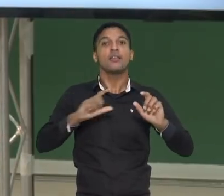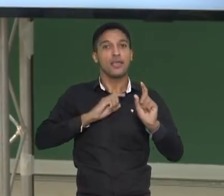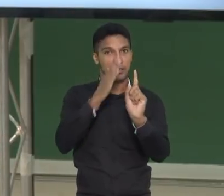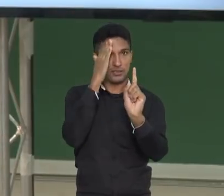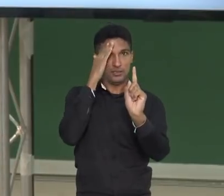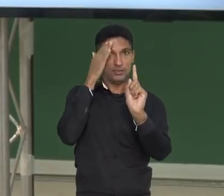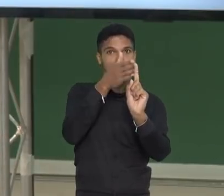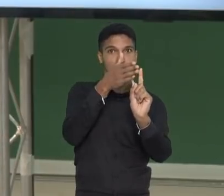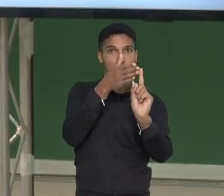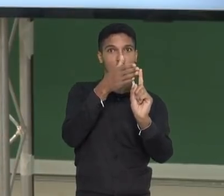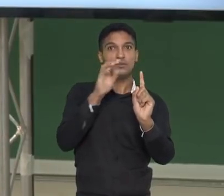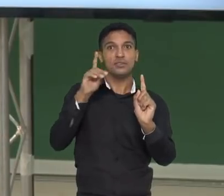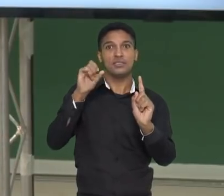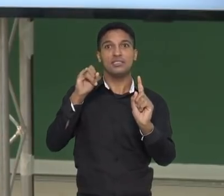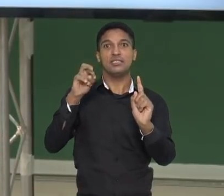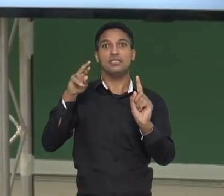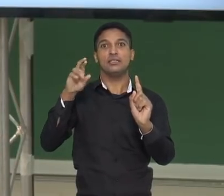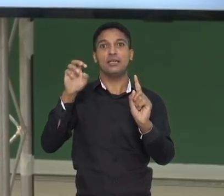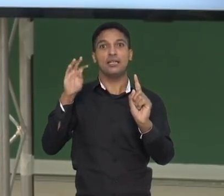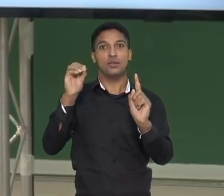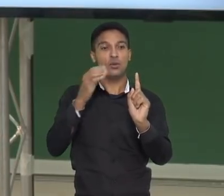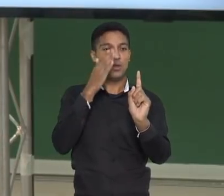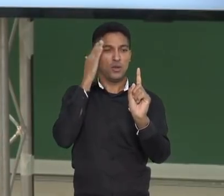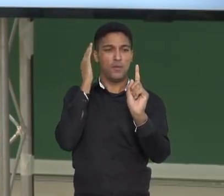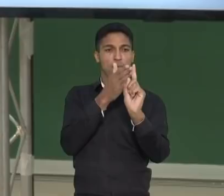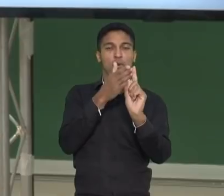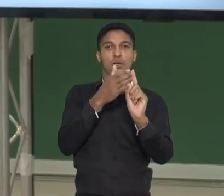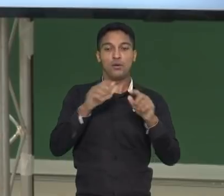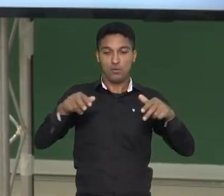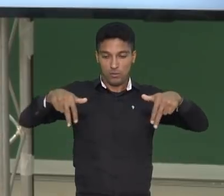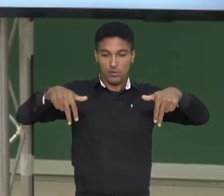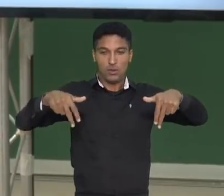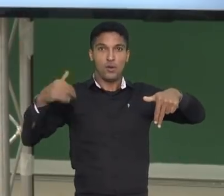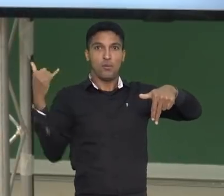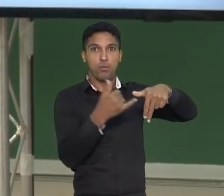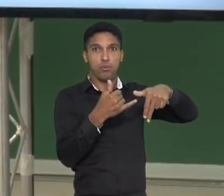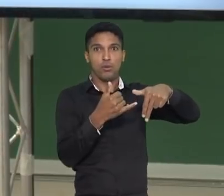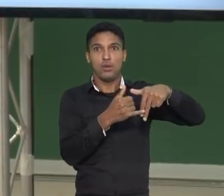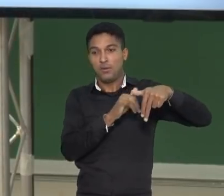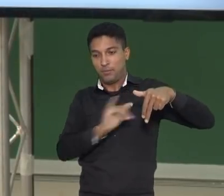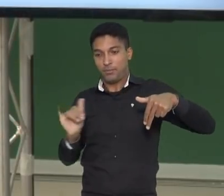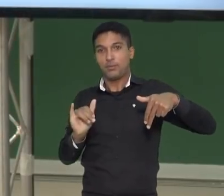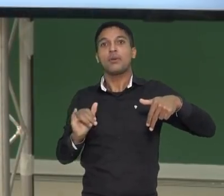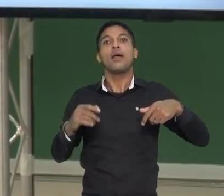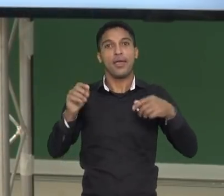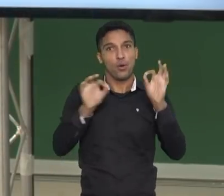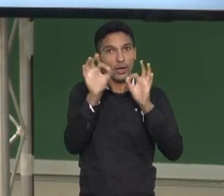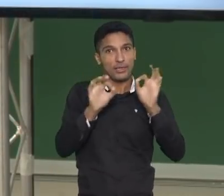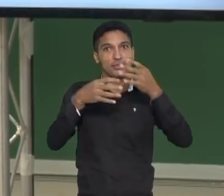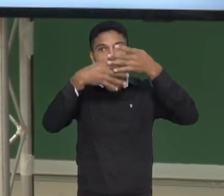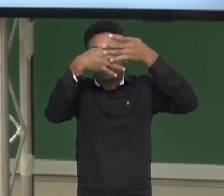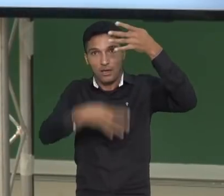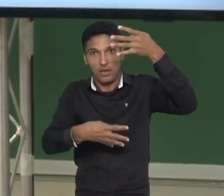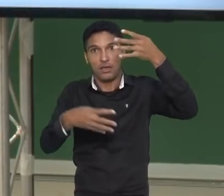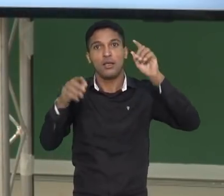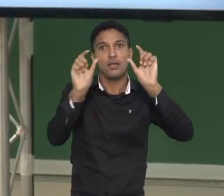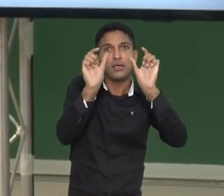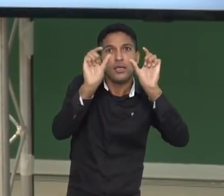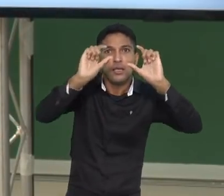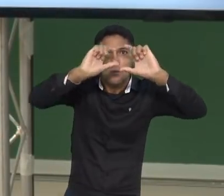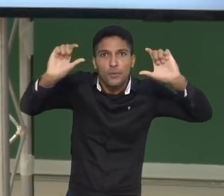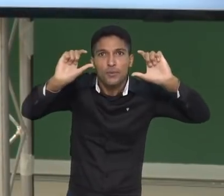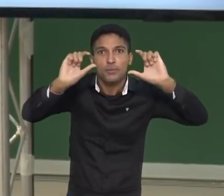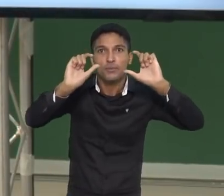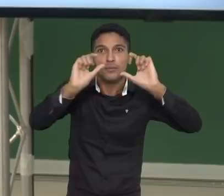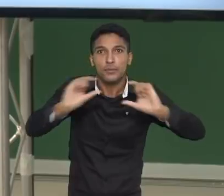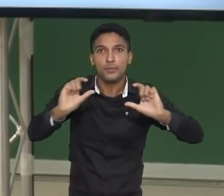direto da forma correta. Então, por mais que pareça que vocês já sabem isso,